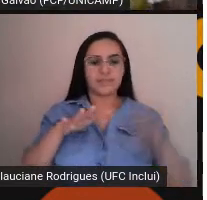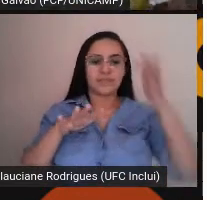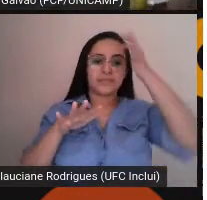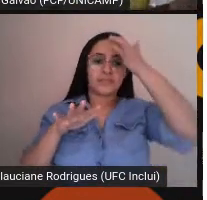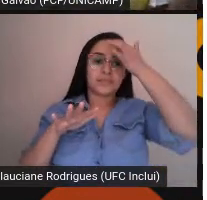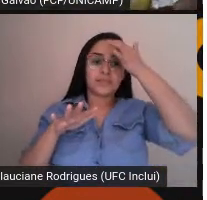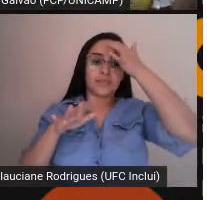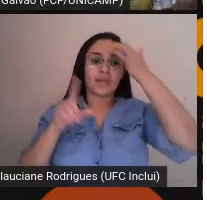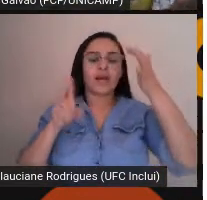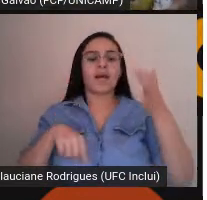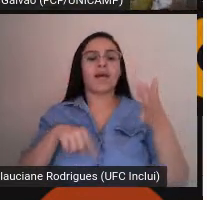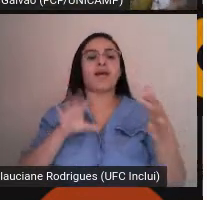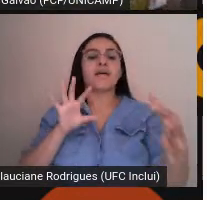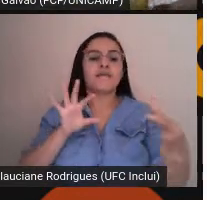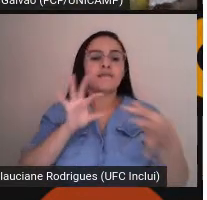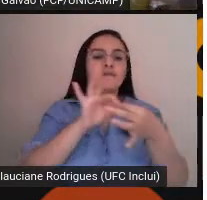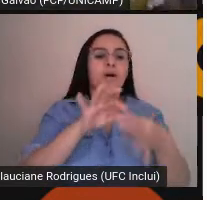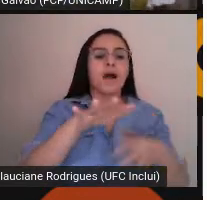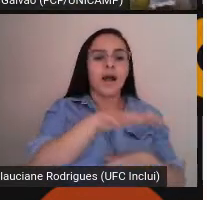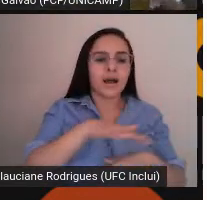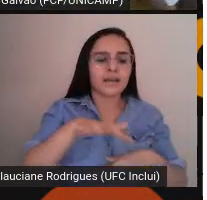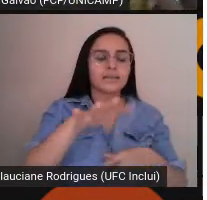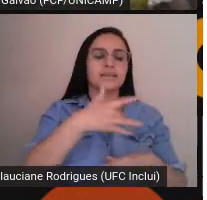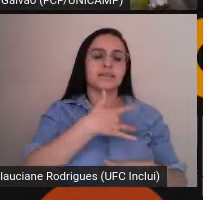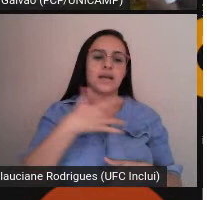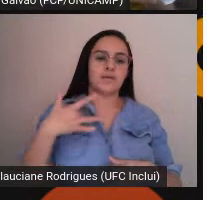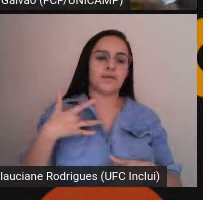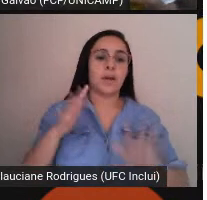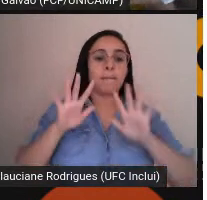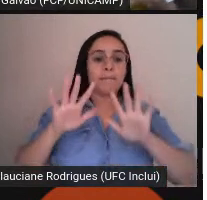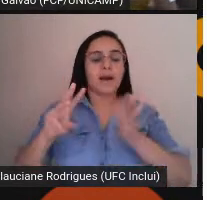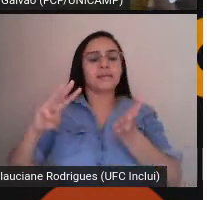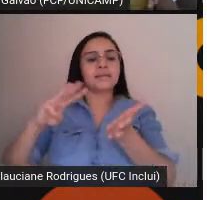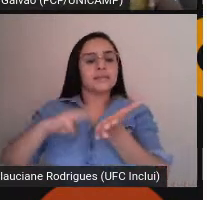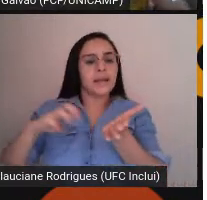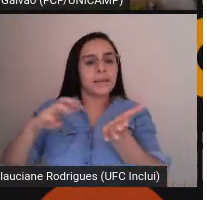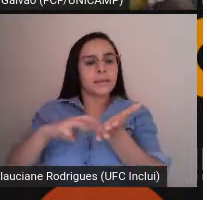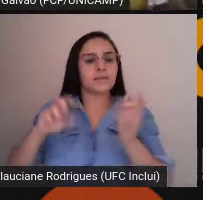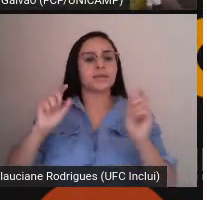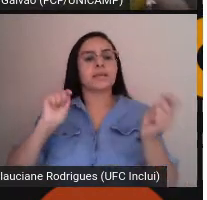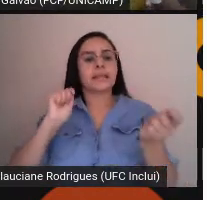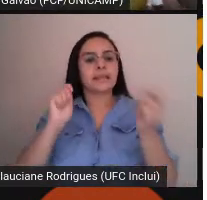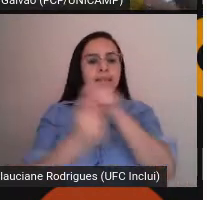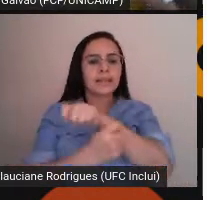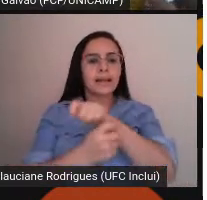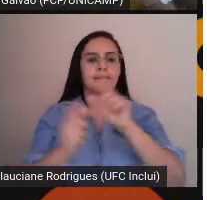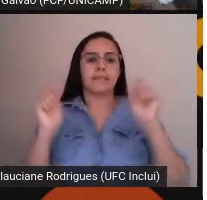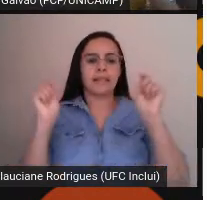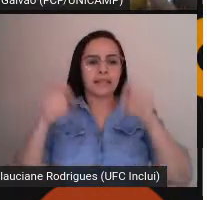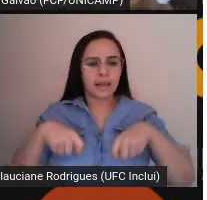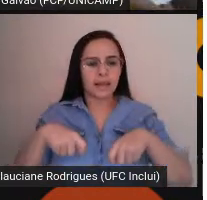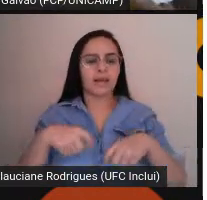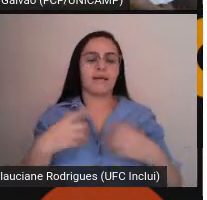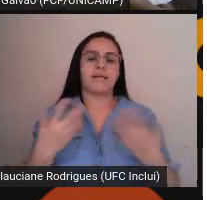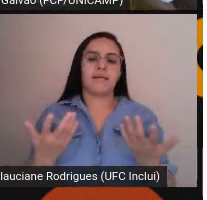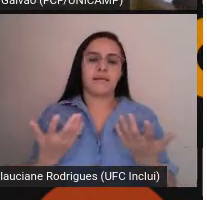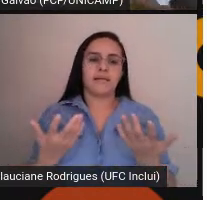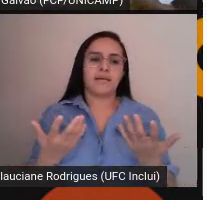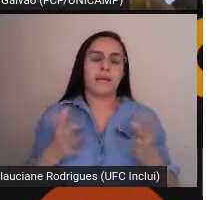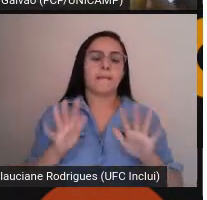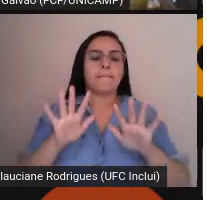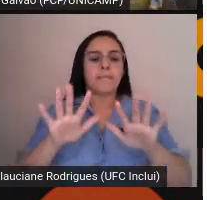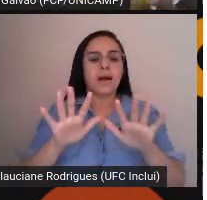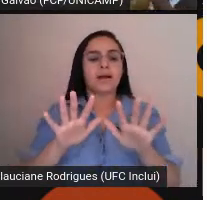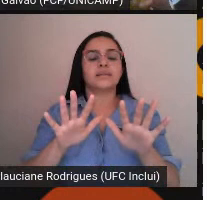saúde. Claro que vários desses métodos podem ser adaptados, né? Mas todo o racional que eu vou